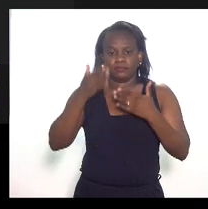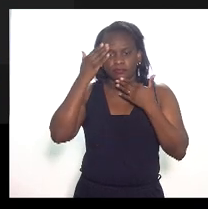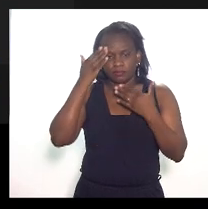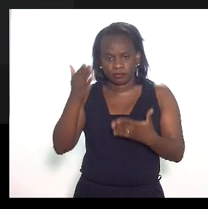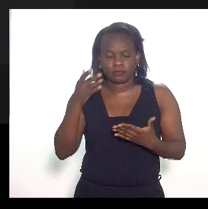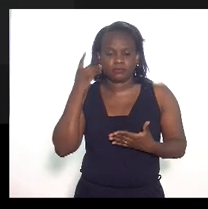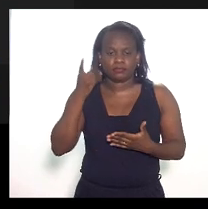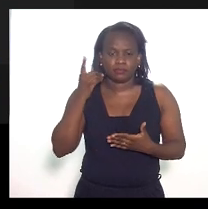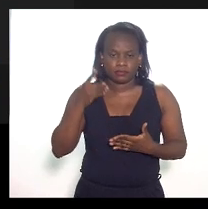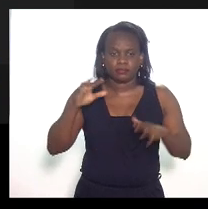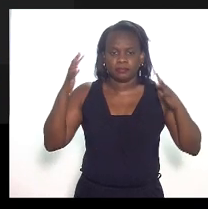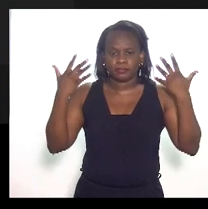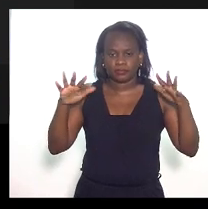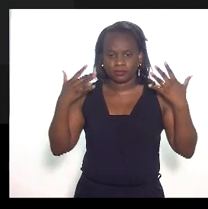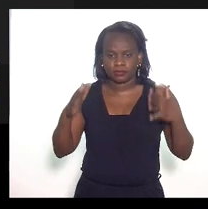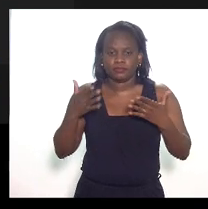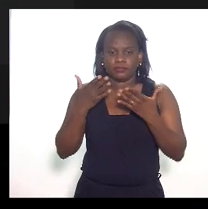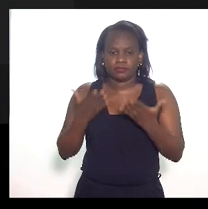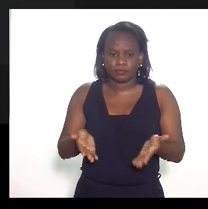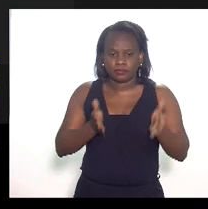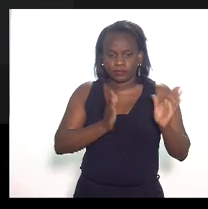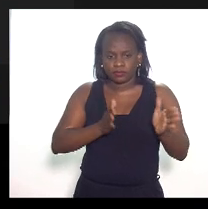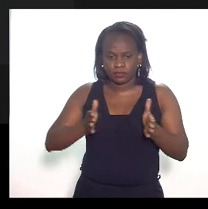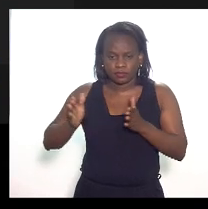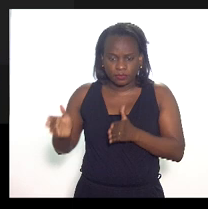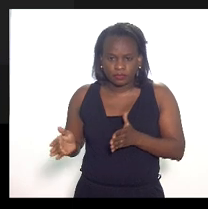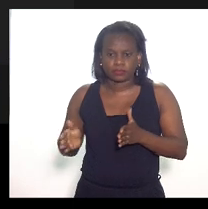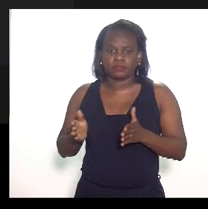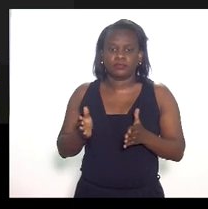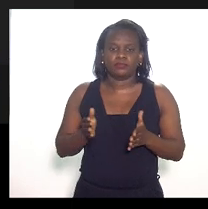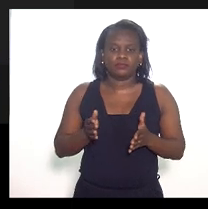Obrigado, deputada. Parabéns à senhora pela organização aí